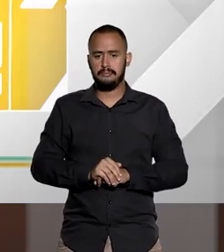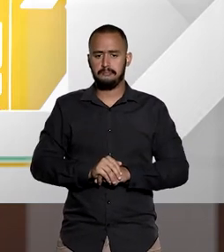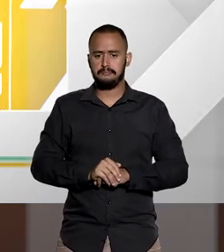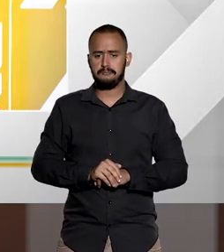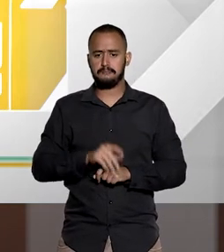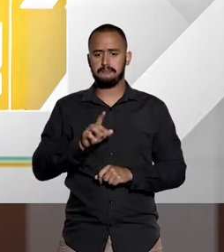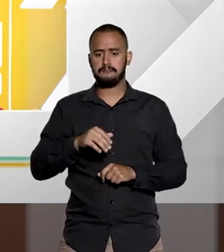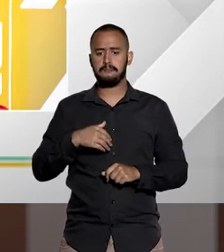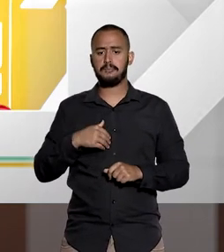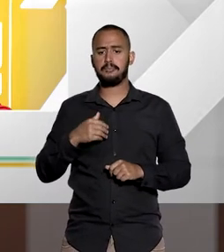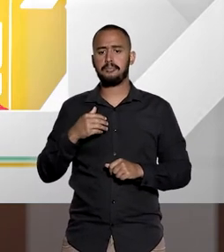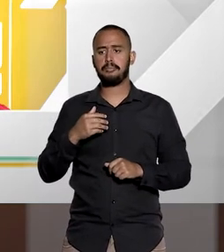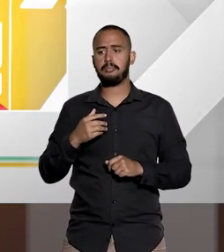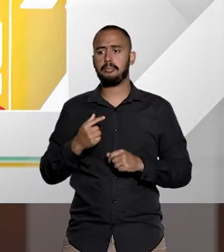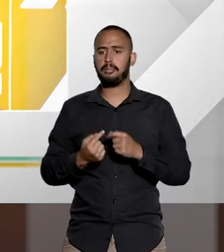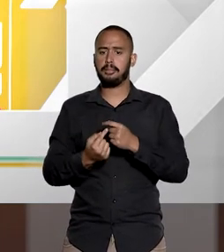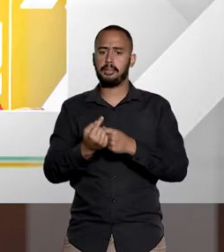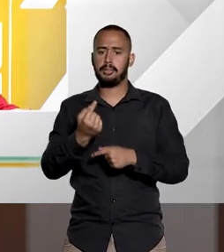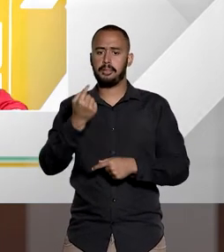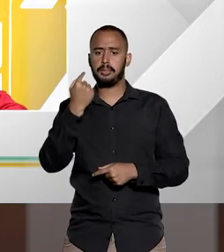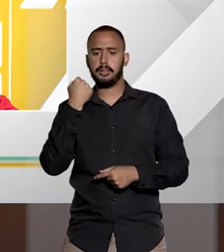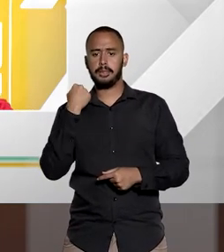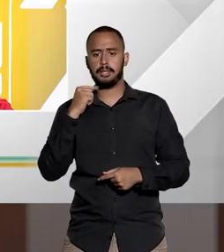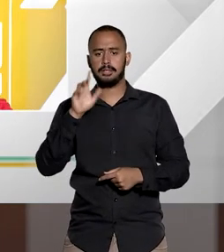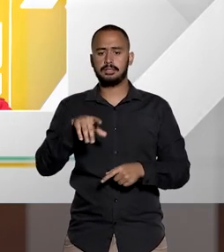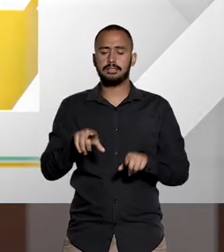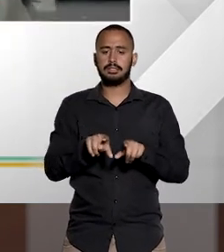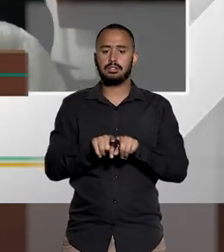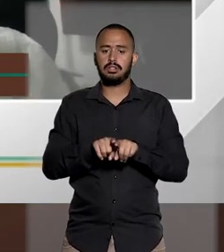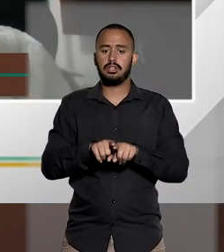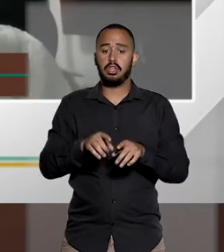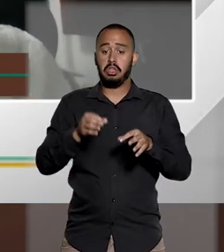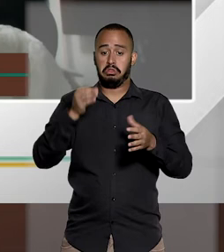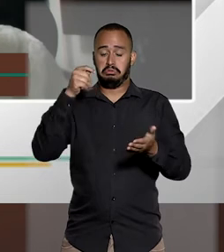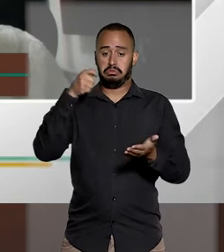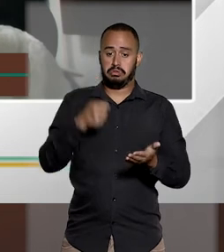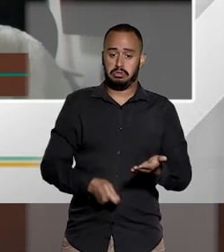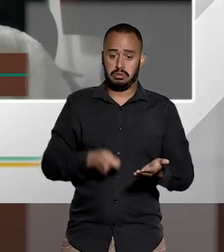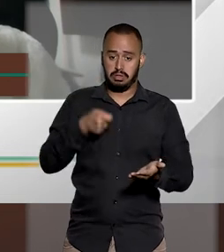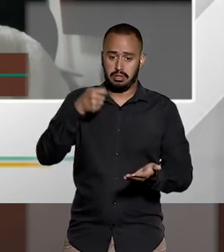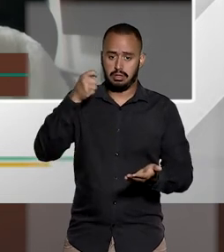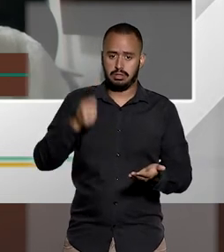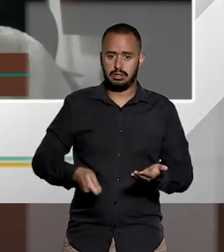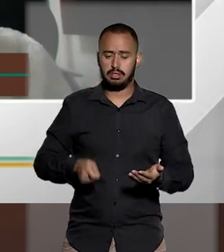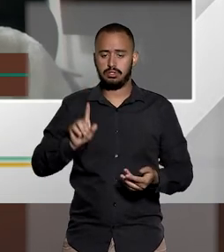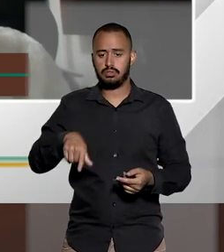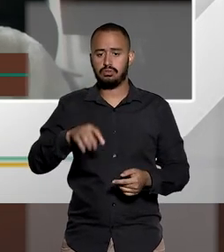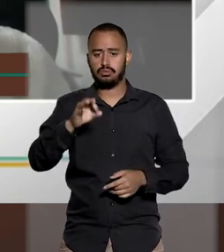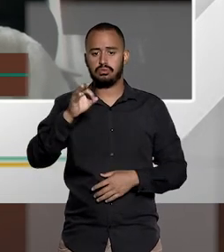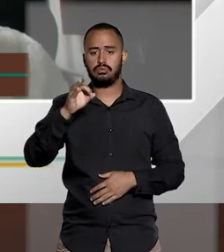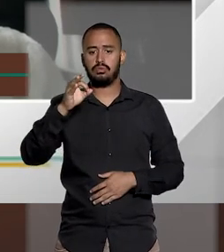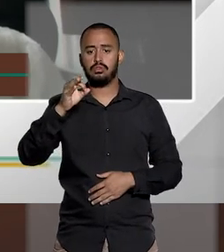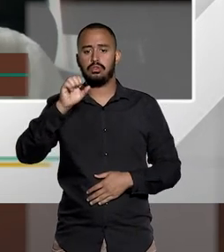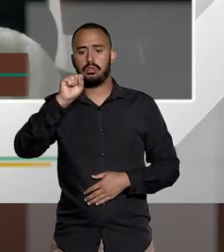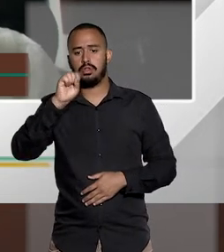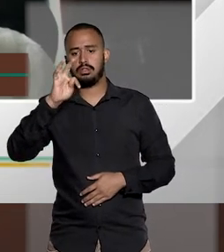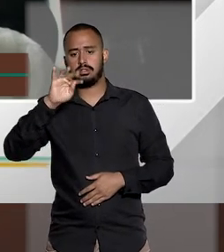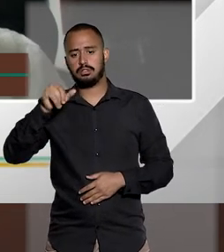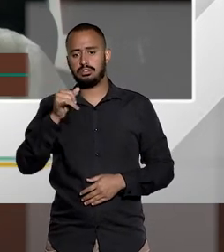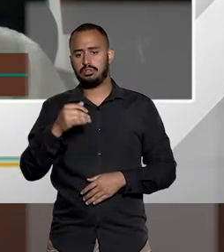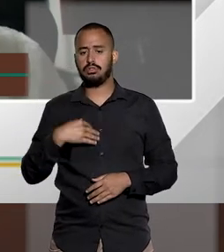mas eu dei parecer antes da decisão do STJ. E eu publiquei esse parecer no livro